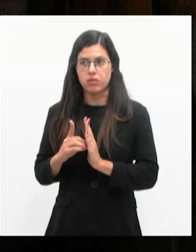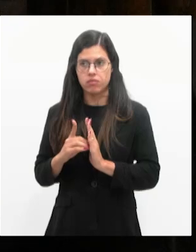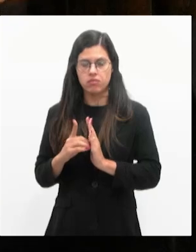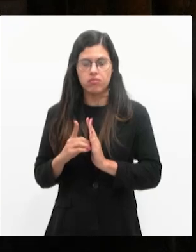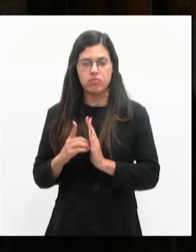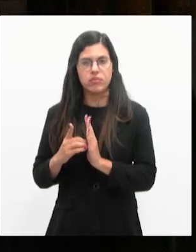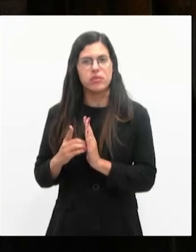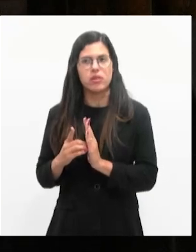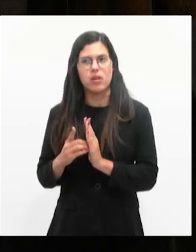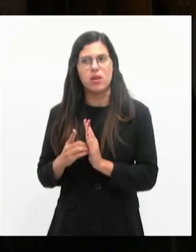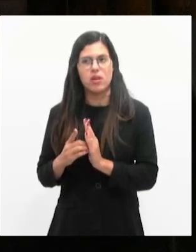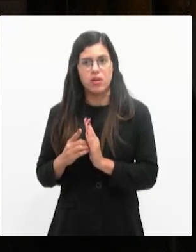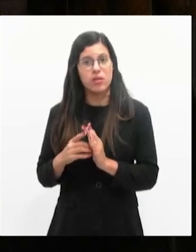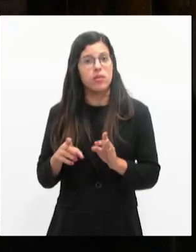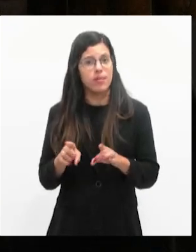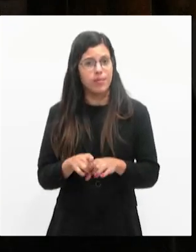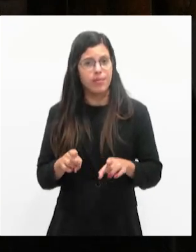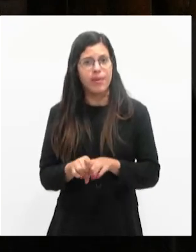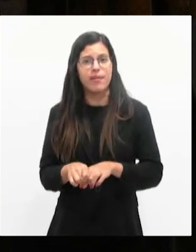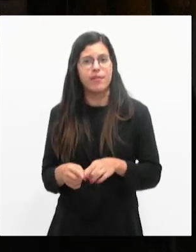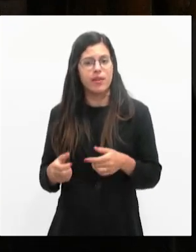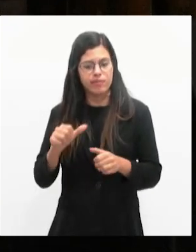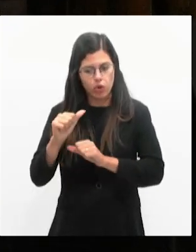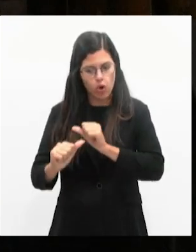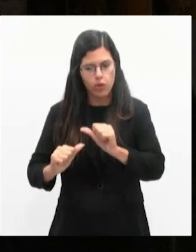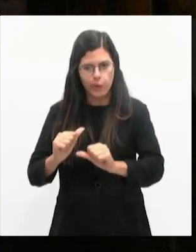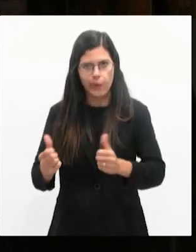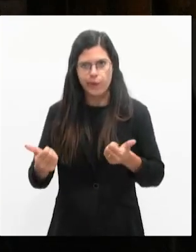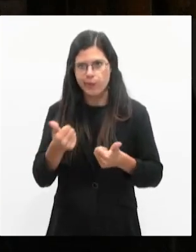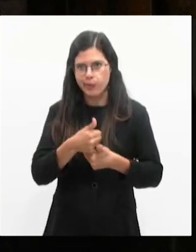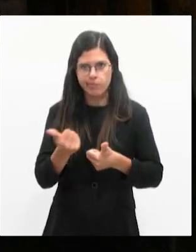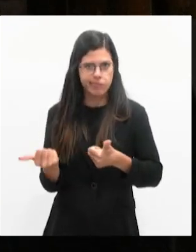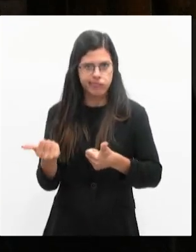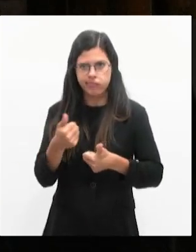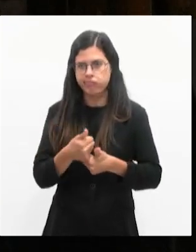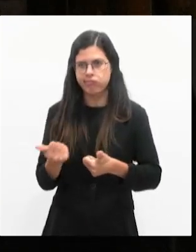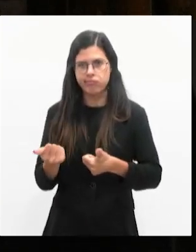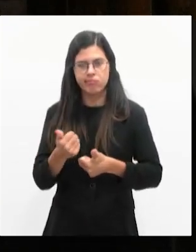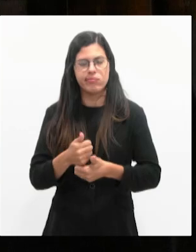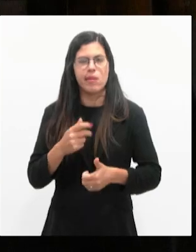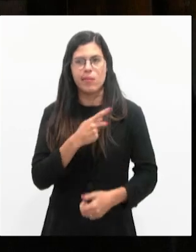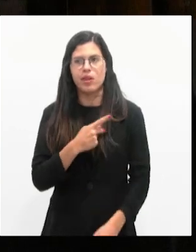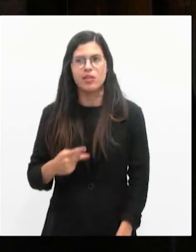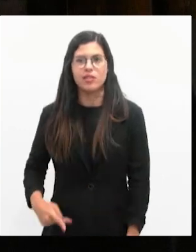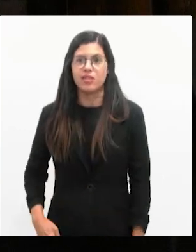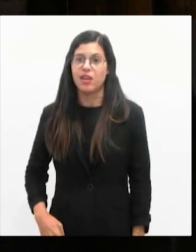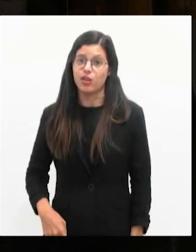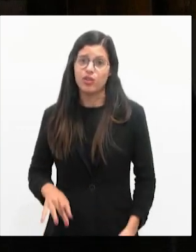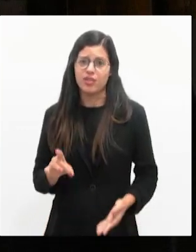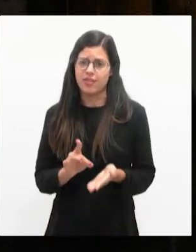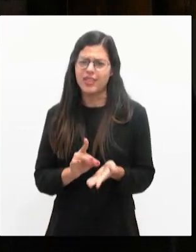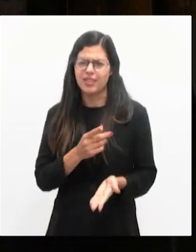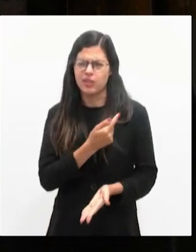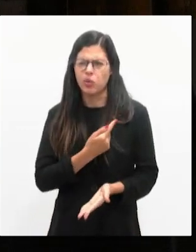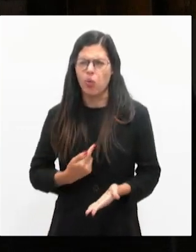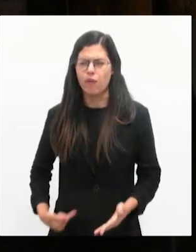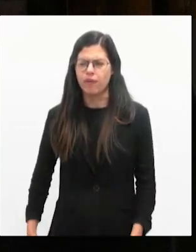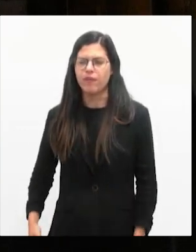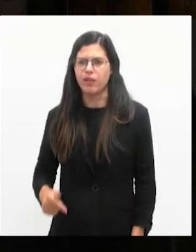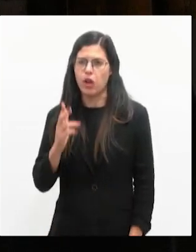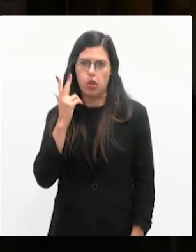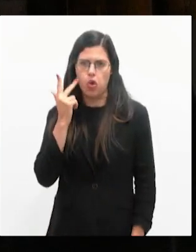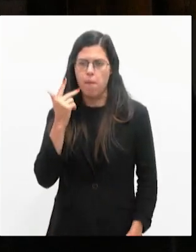também, toda hora, troca presidente. Aliás, o troca-troca é muito normal nesse governo.